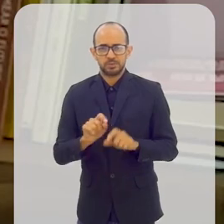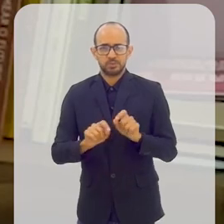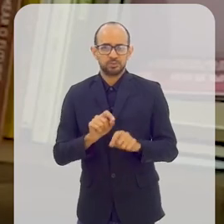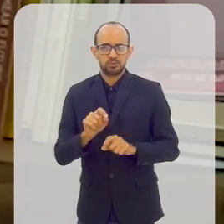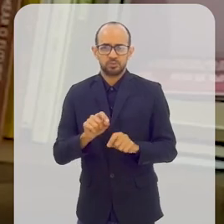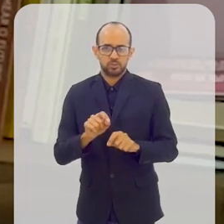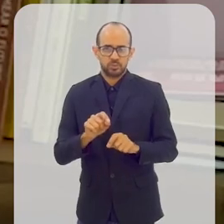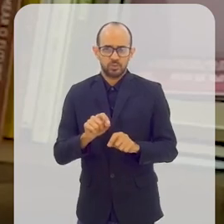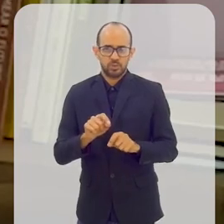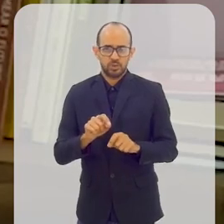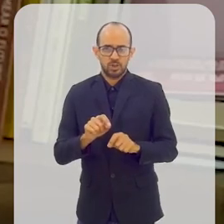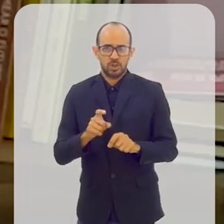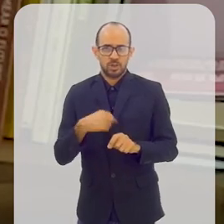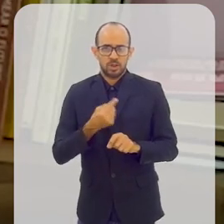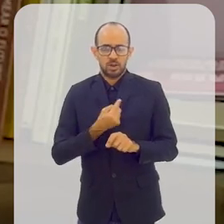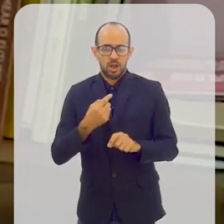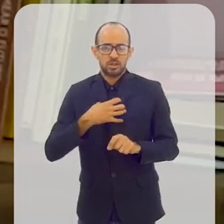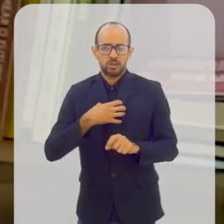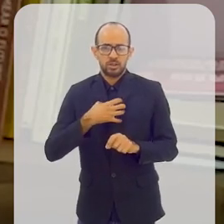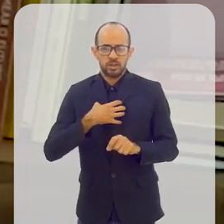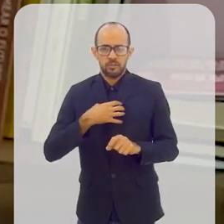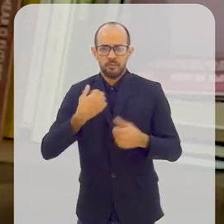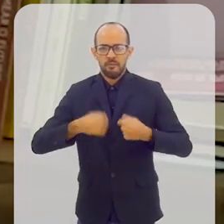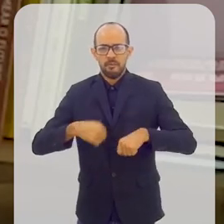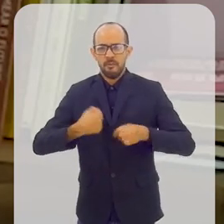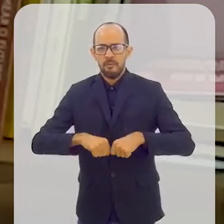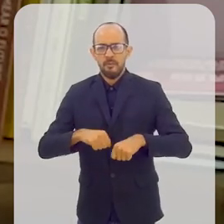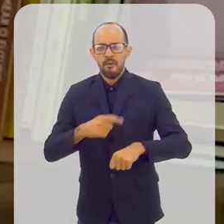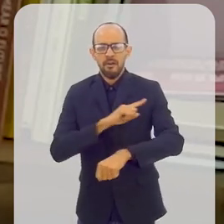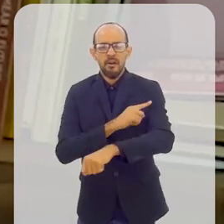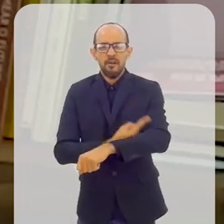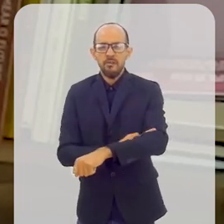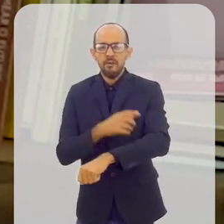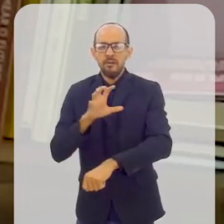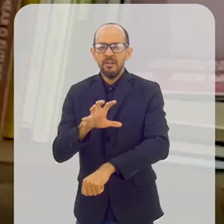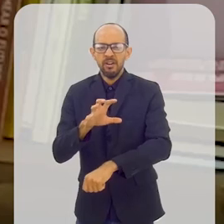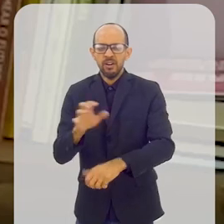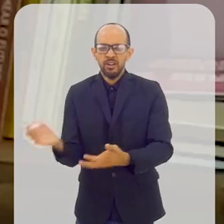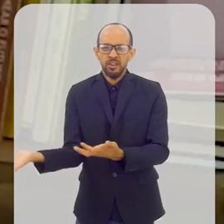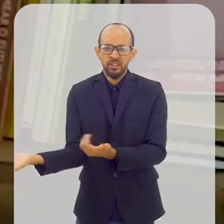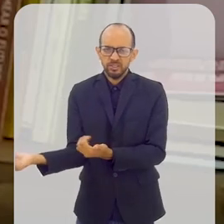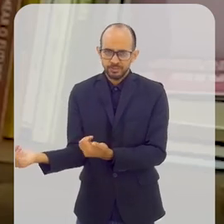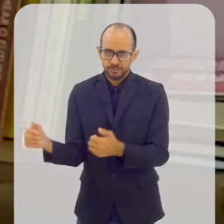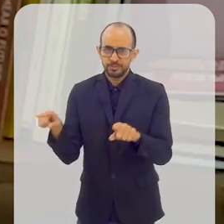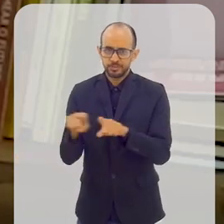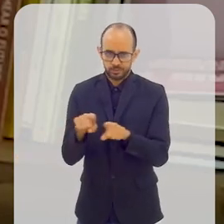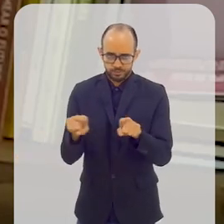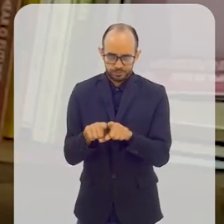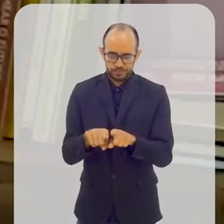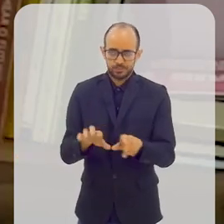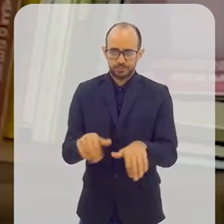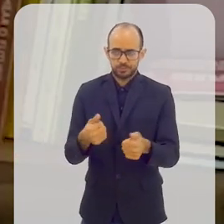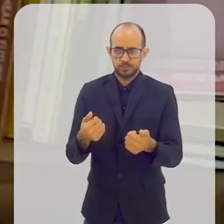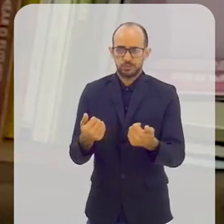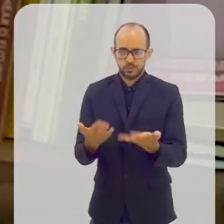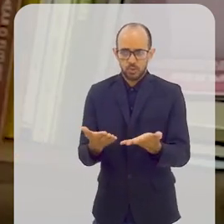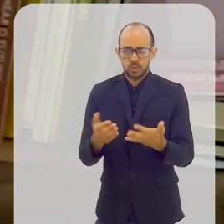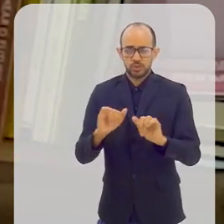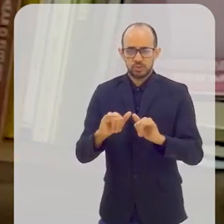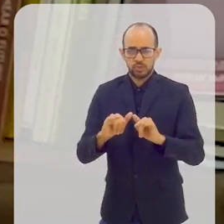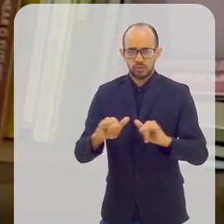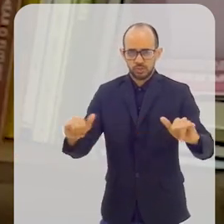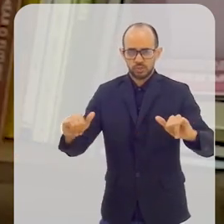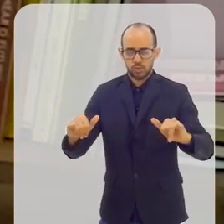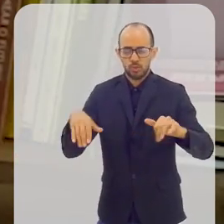aconteceu, mas a gente sentiu a necessidade de a gente empoderar os jovens, os universitários. E daí a gente fez, lançamos no